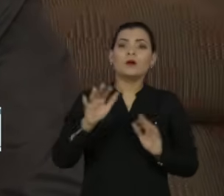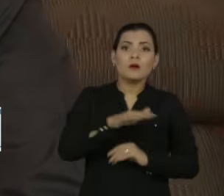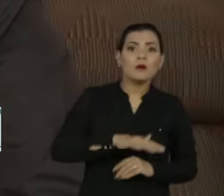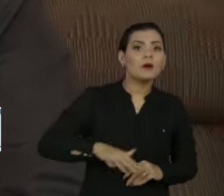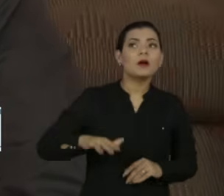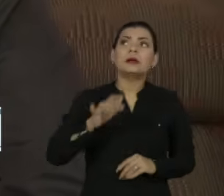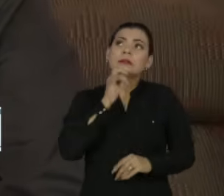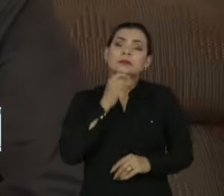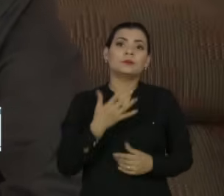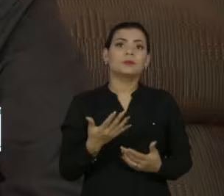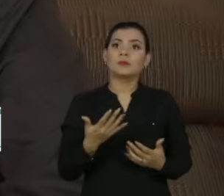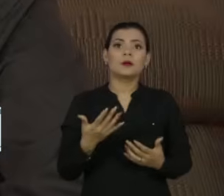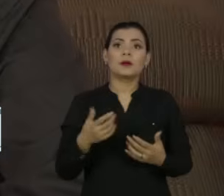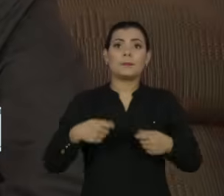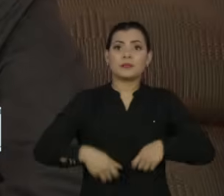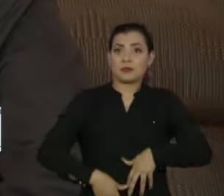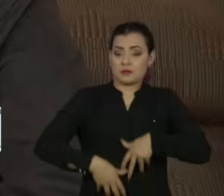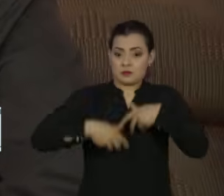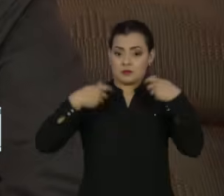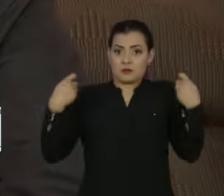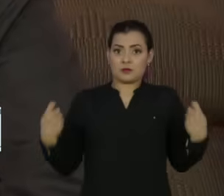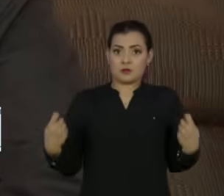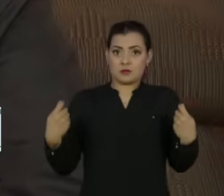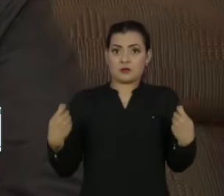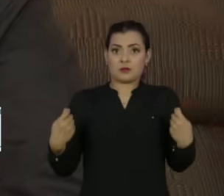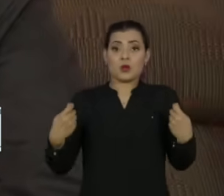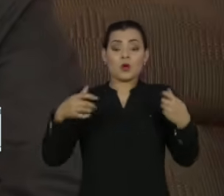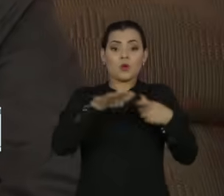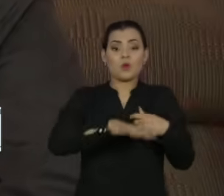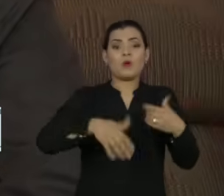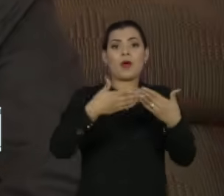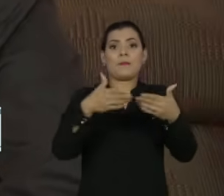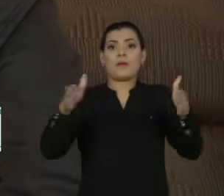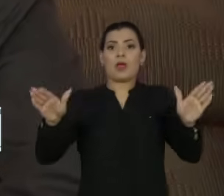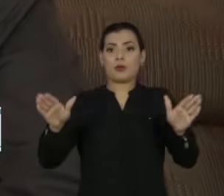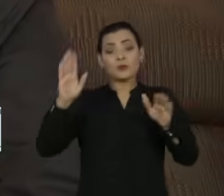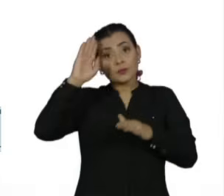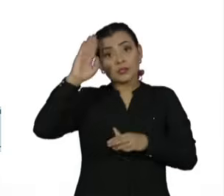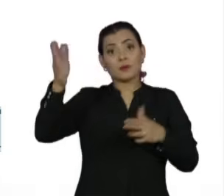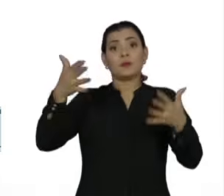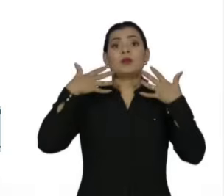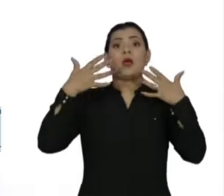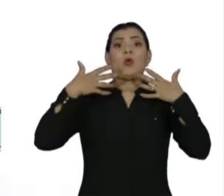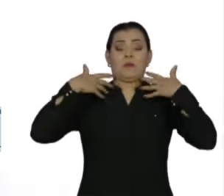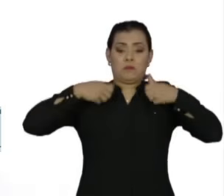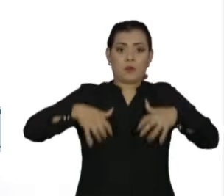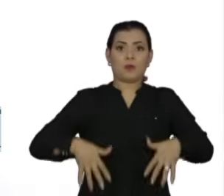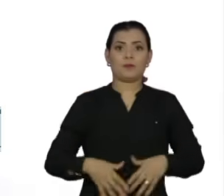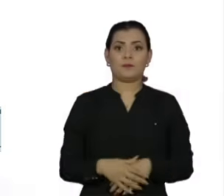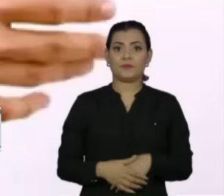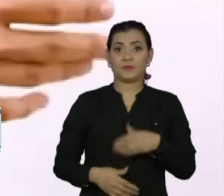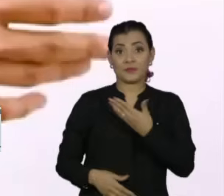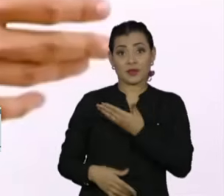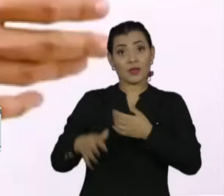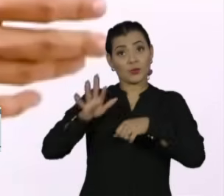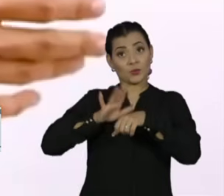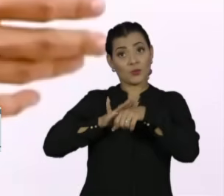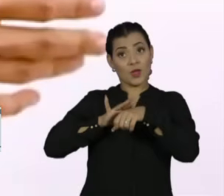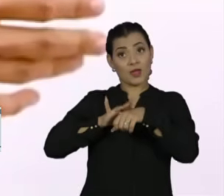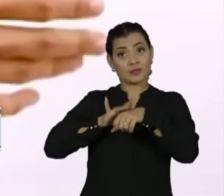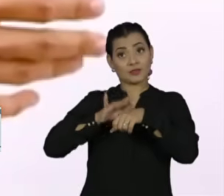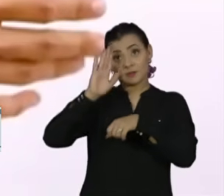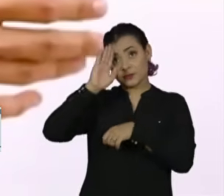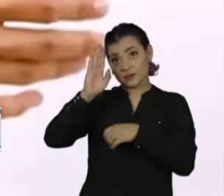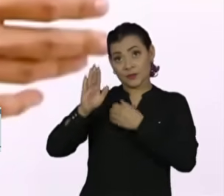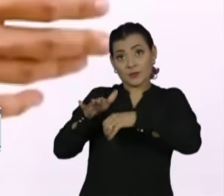social que é necessário você estar em local aberto, principalmente em dias de calor. A psoríase é uma doença que ataca